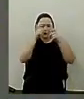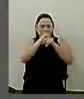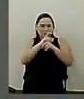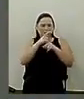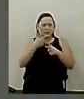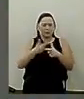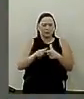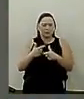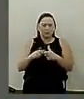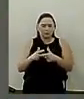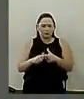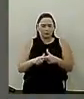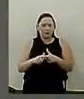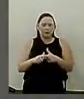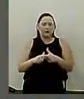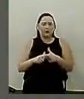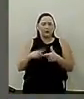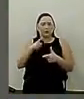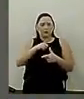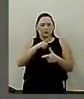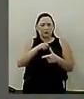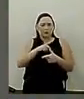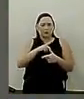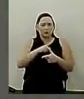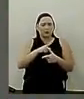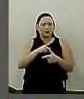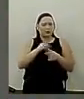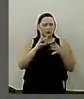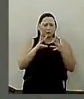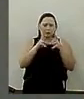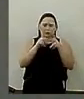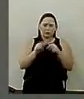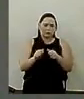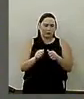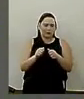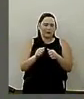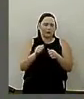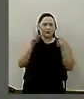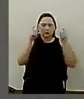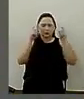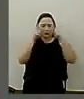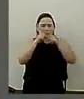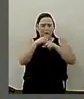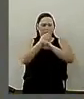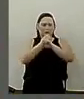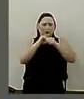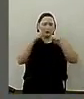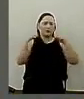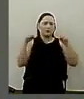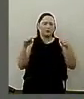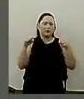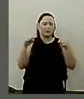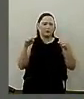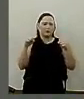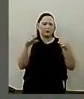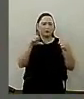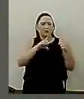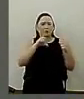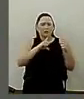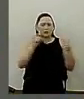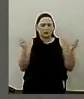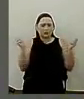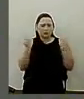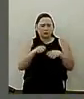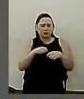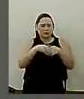dificuldades, dificuldades internas e externas, dificuldades maiores do que nós. Pedimos que o